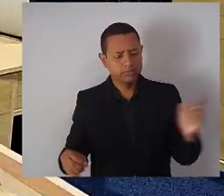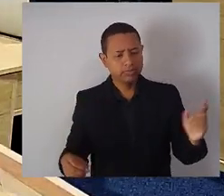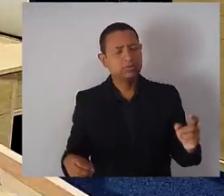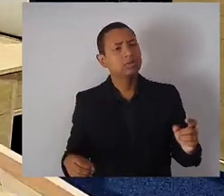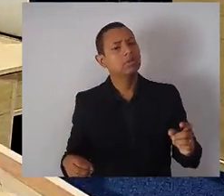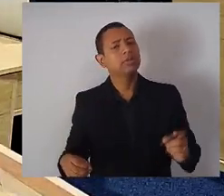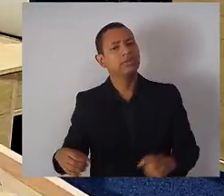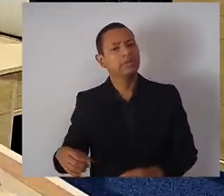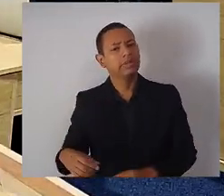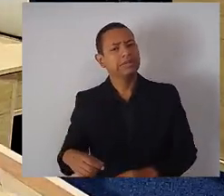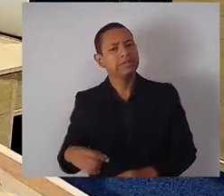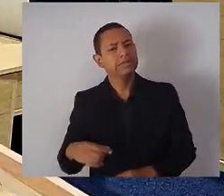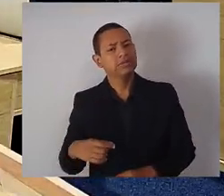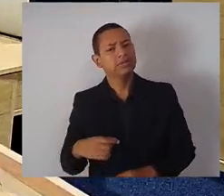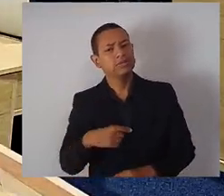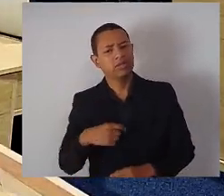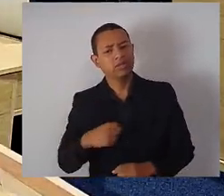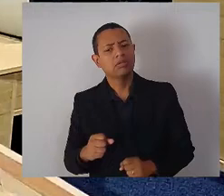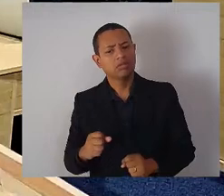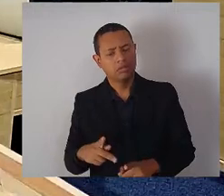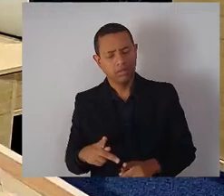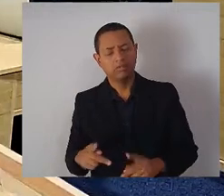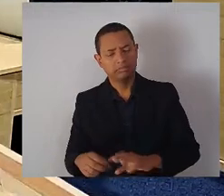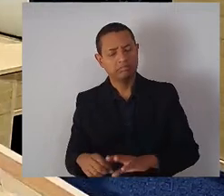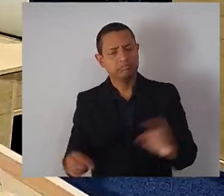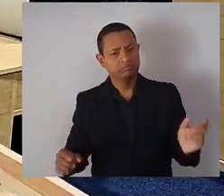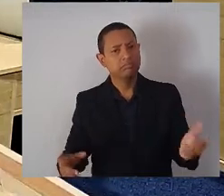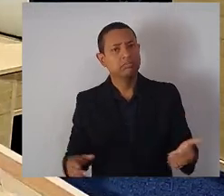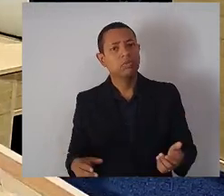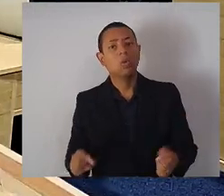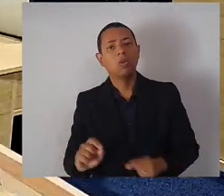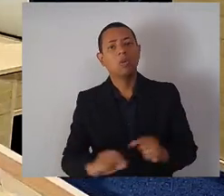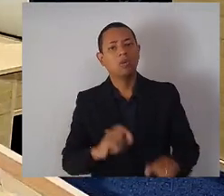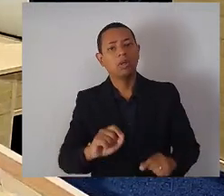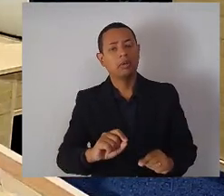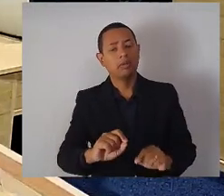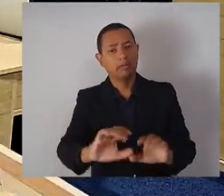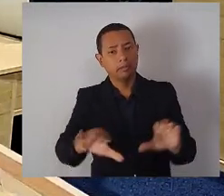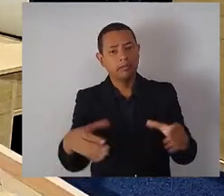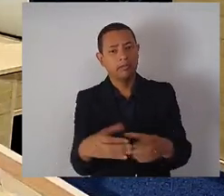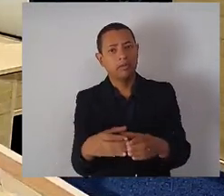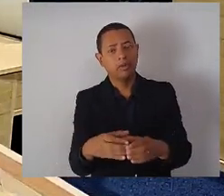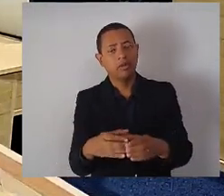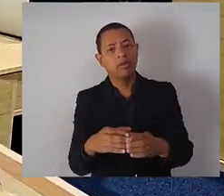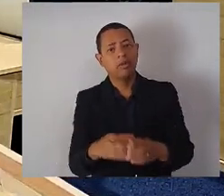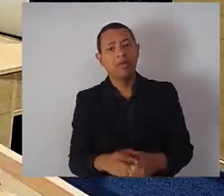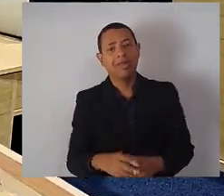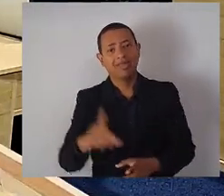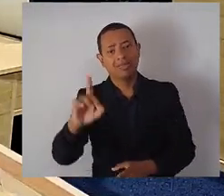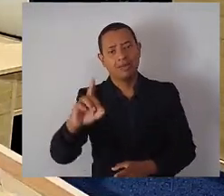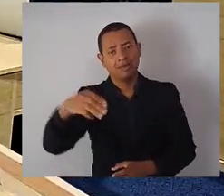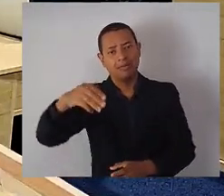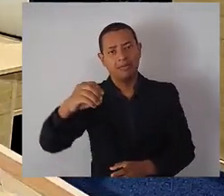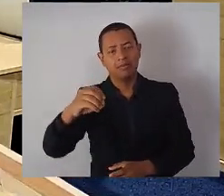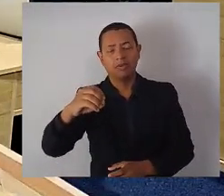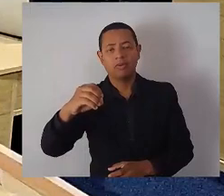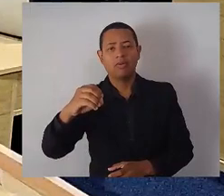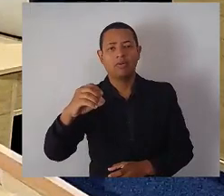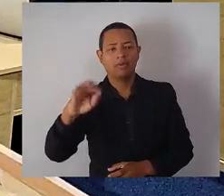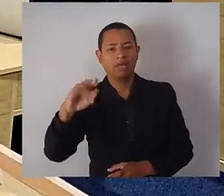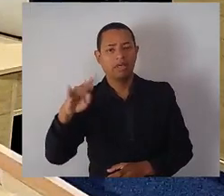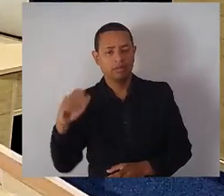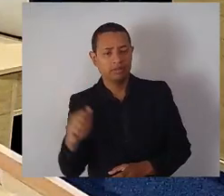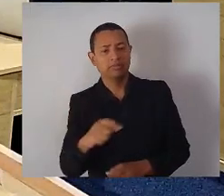sim, essa justa causa, qual seja a fusão dos partidos Democrata e o PSL. Fusão esta